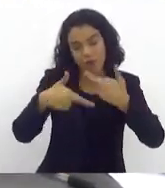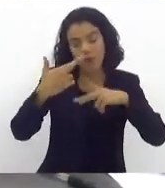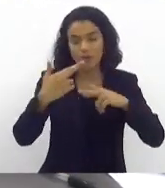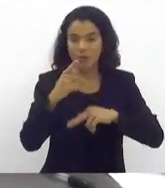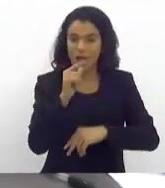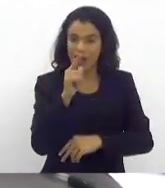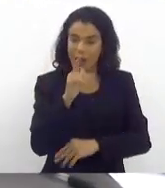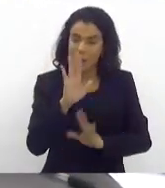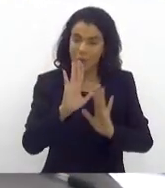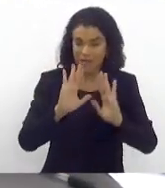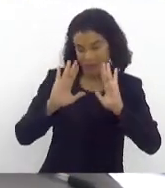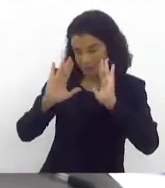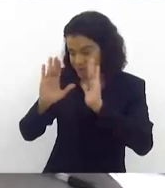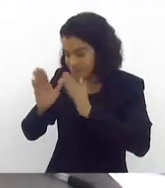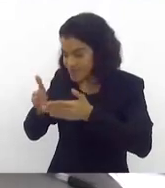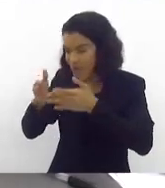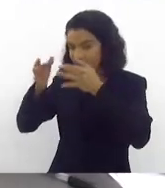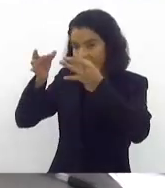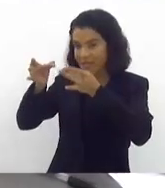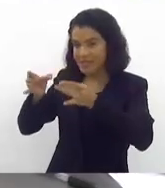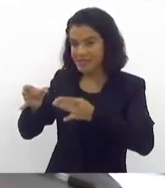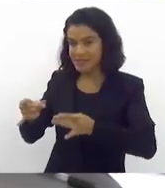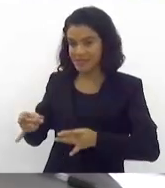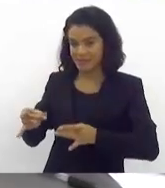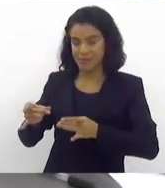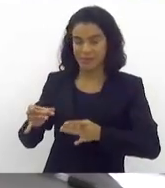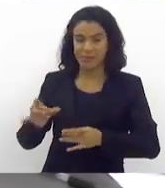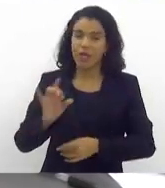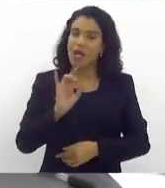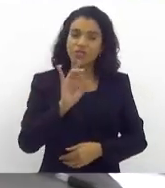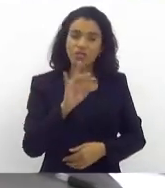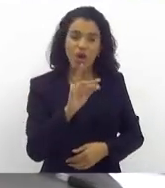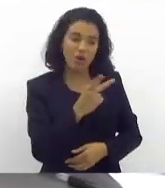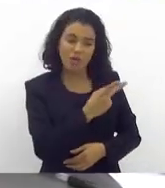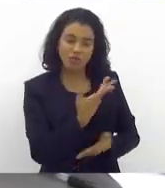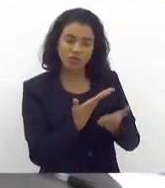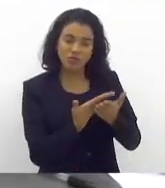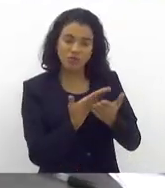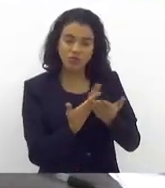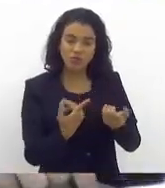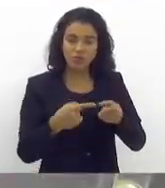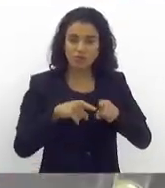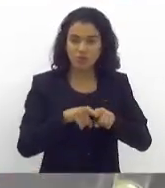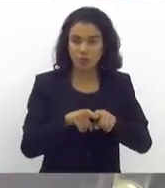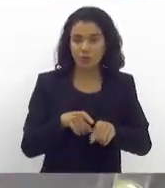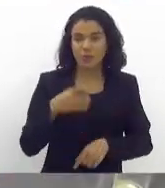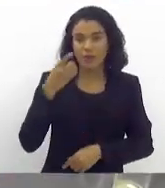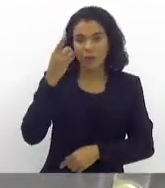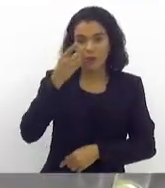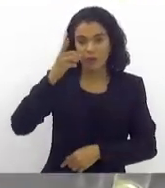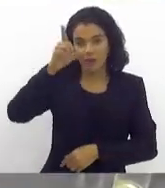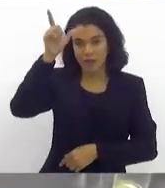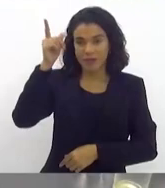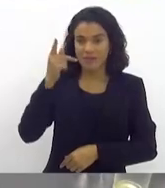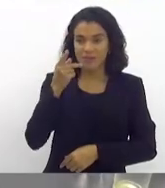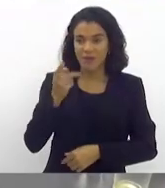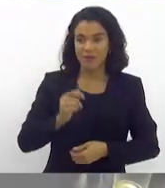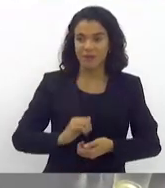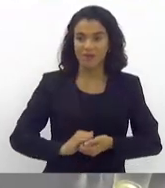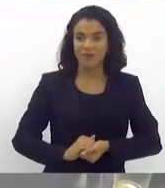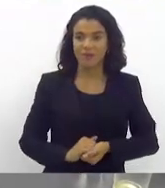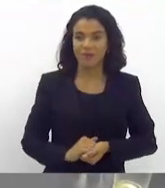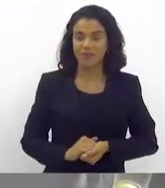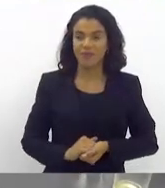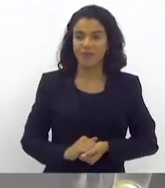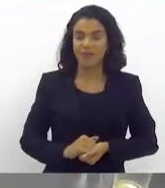mas é um caso específico. Só para Vossa Excelência estudar em conjunto. Bem, o projeto está com vista para o deputado Luiz Paulo.